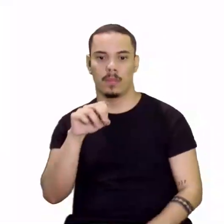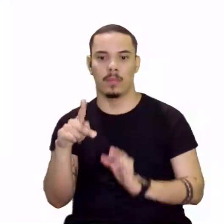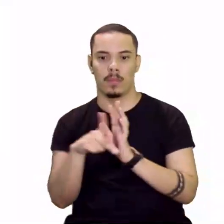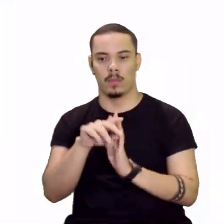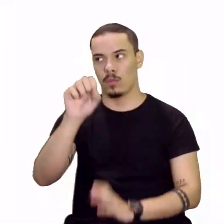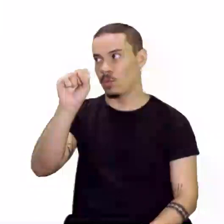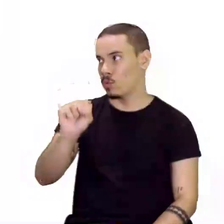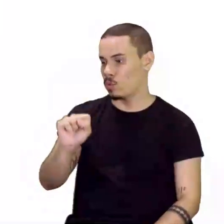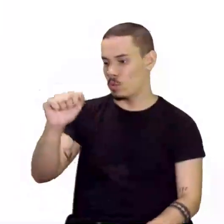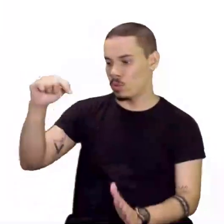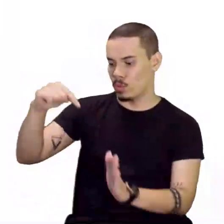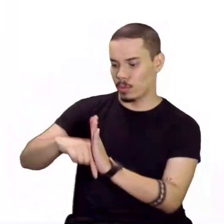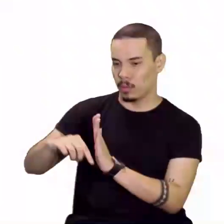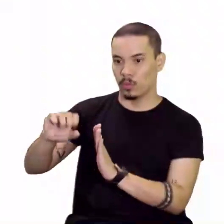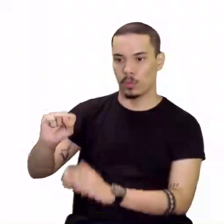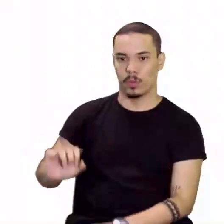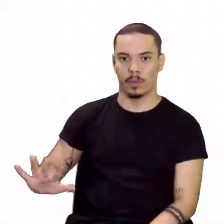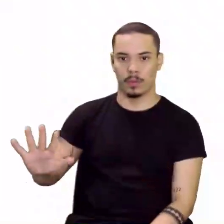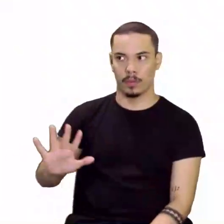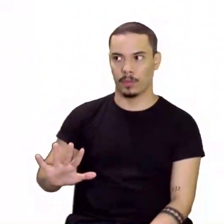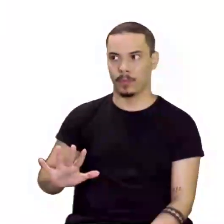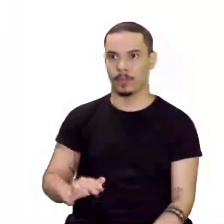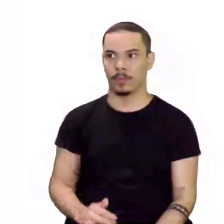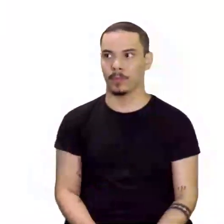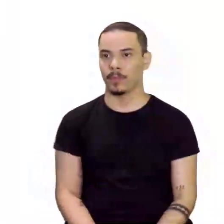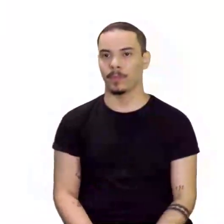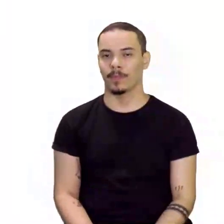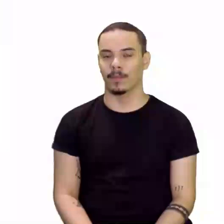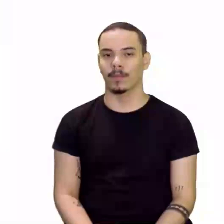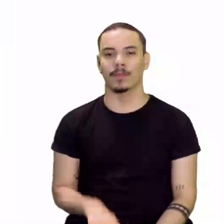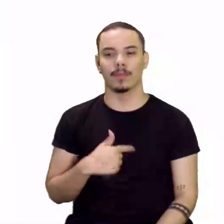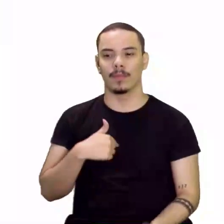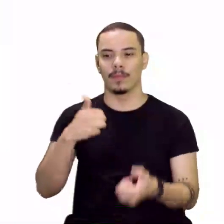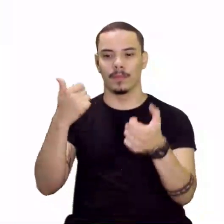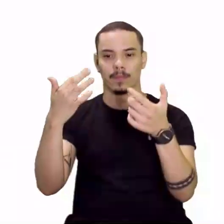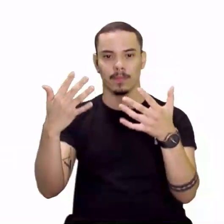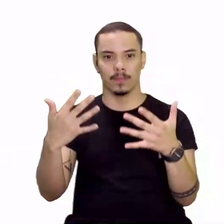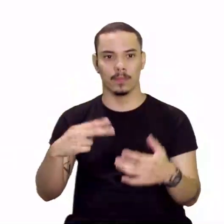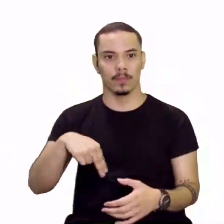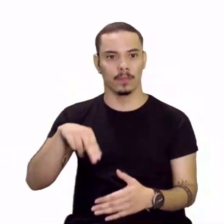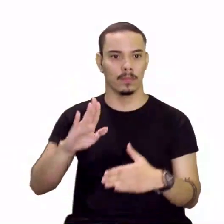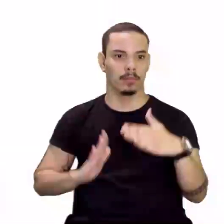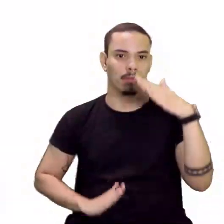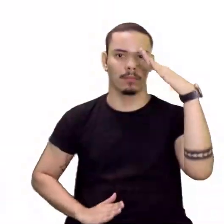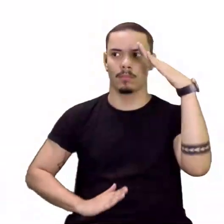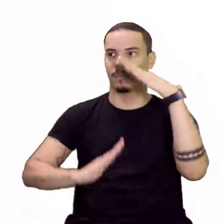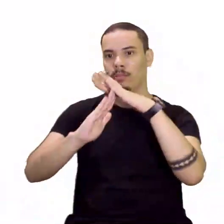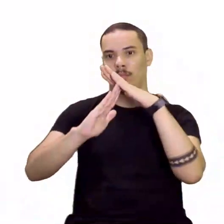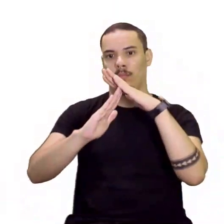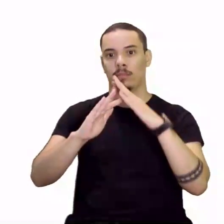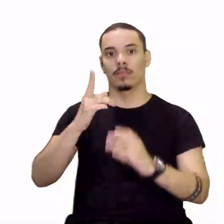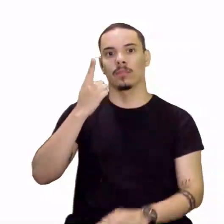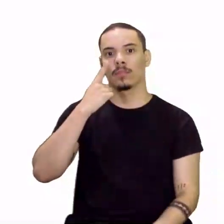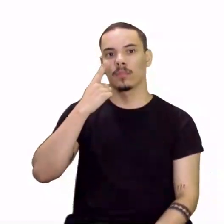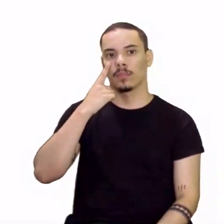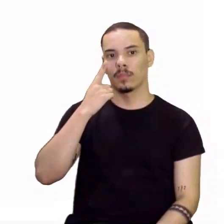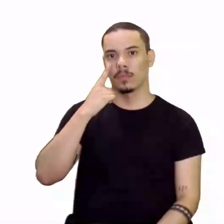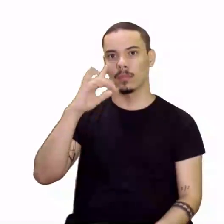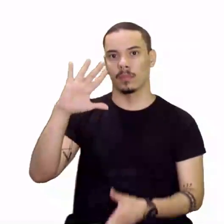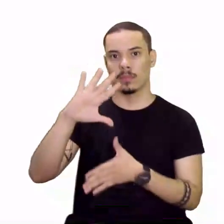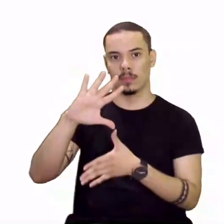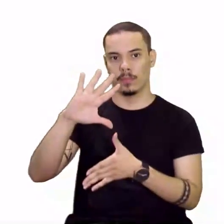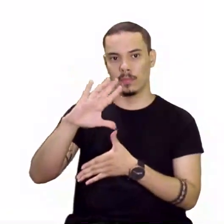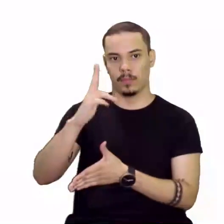e sudeste. Tá? Eu falei no extremo norte. Observa aí no